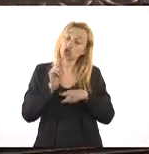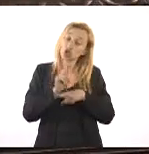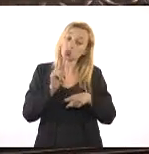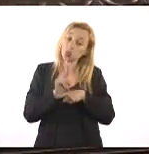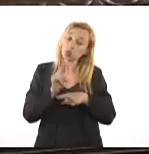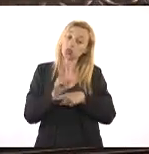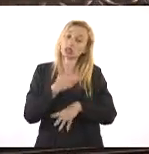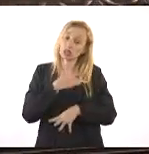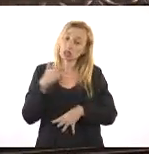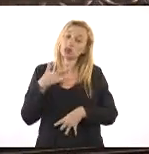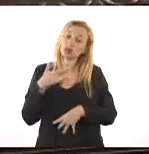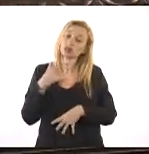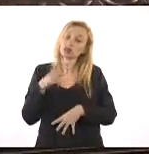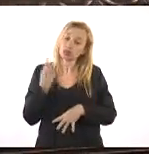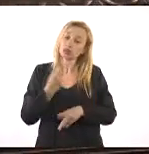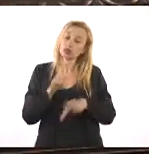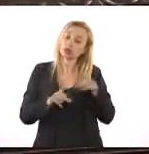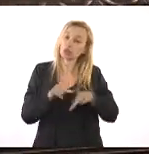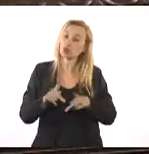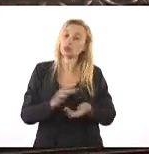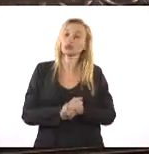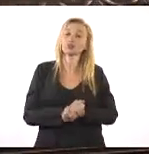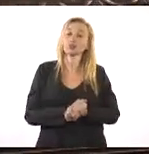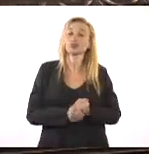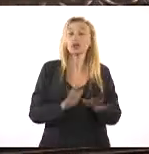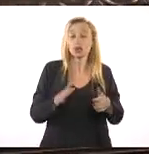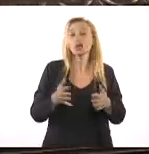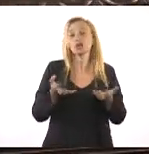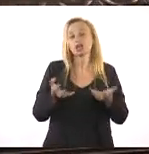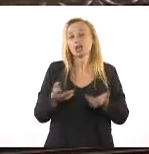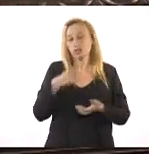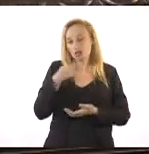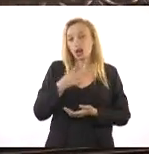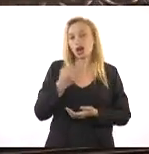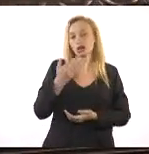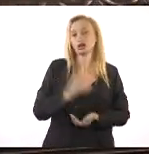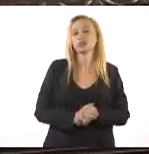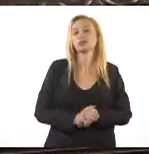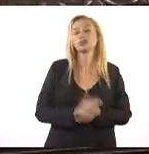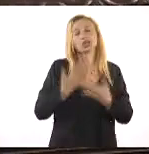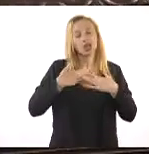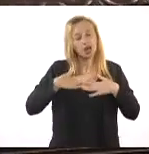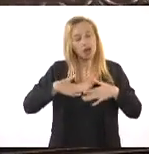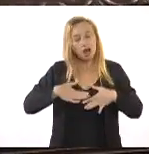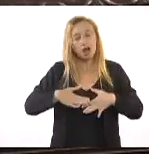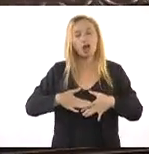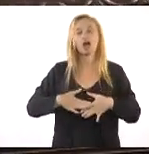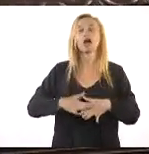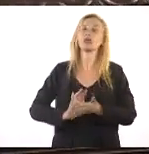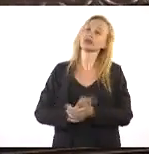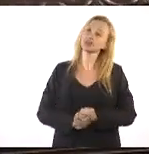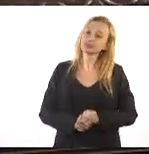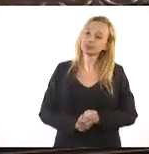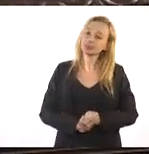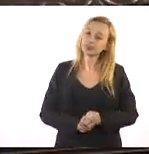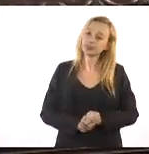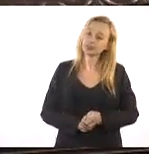da saúde da nossa população. Então, era isso que eu queria falar, muita calma, muita